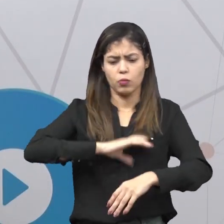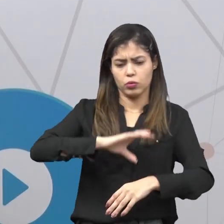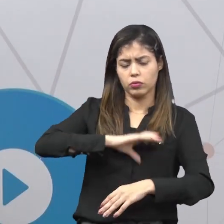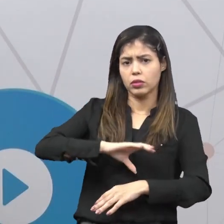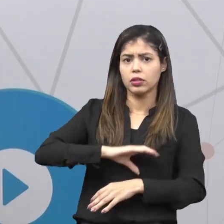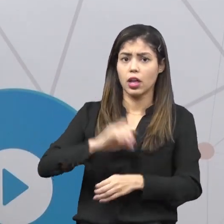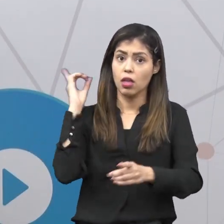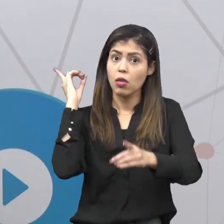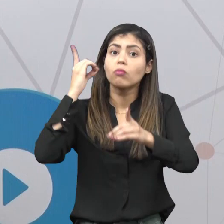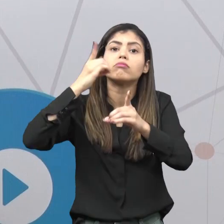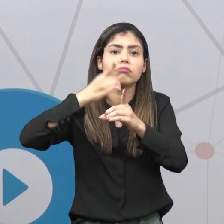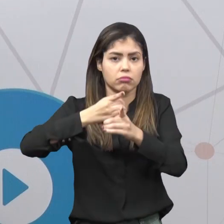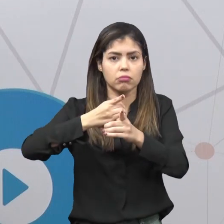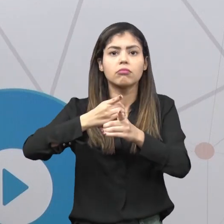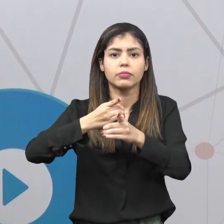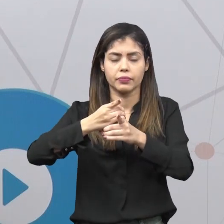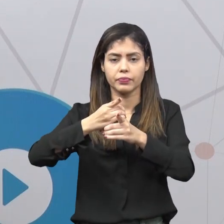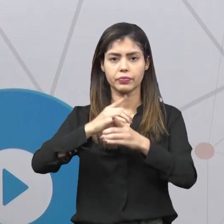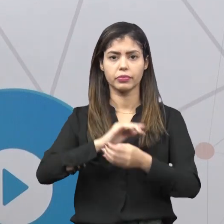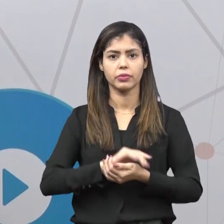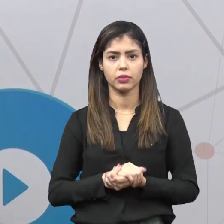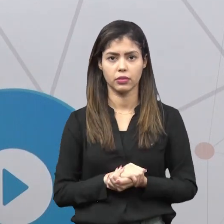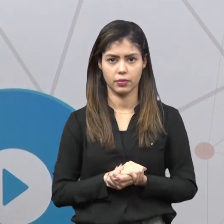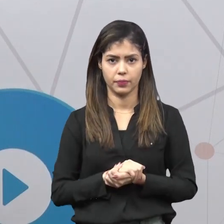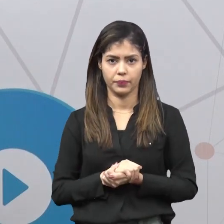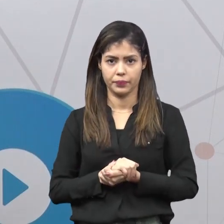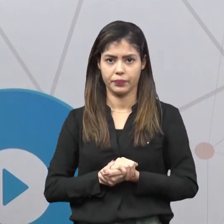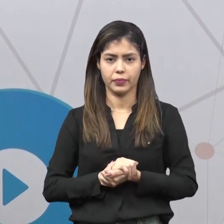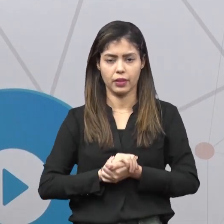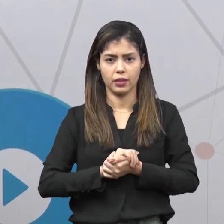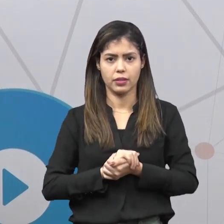acabavam encontrando, né,